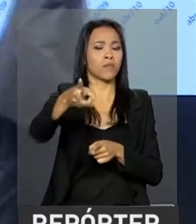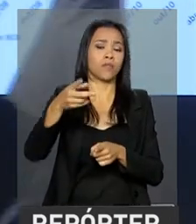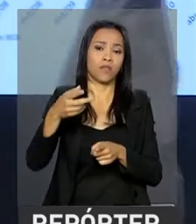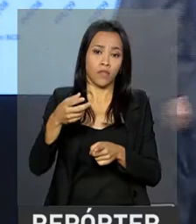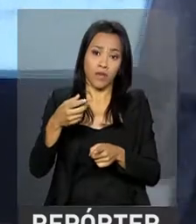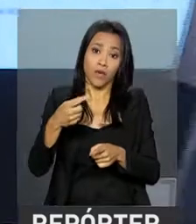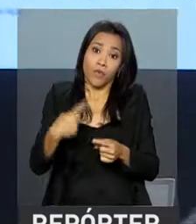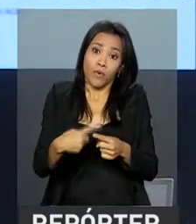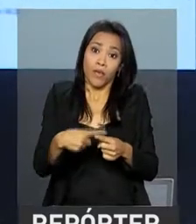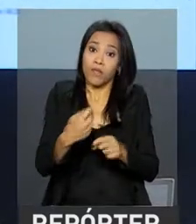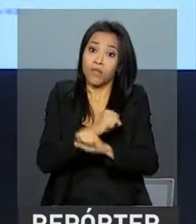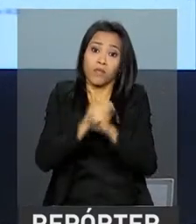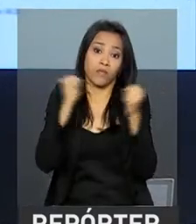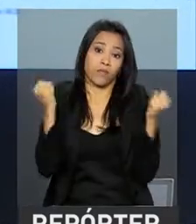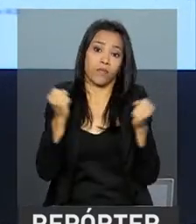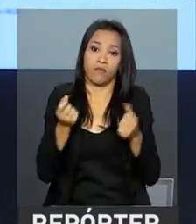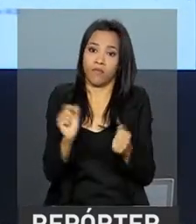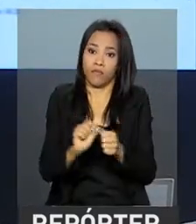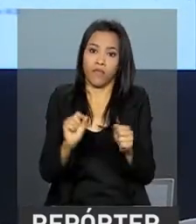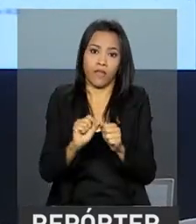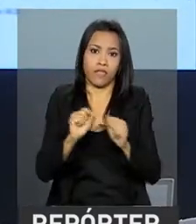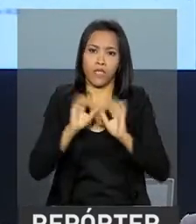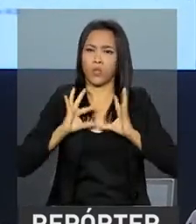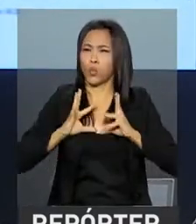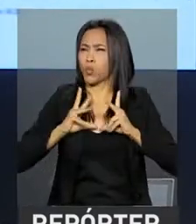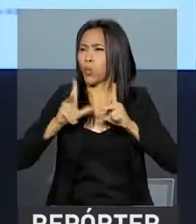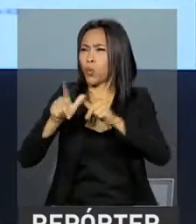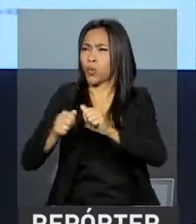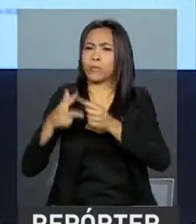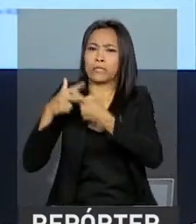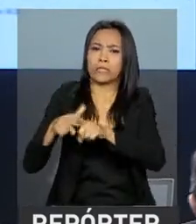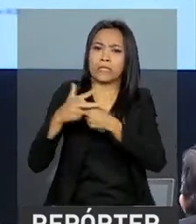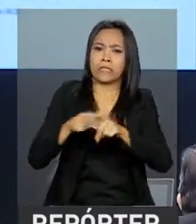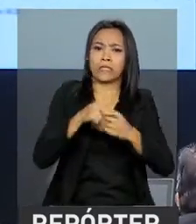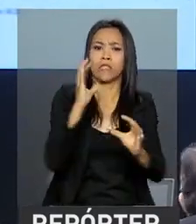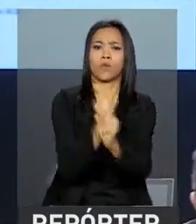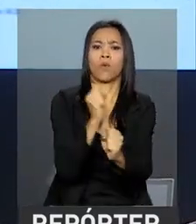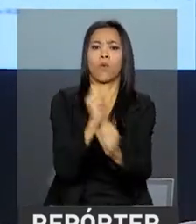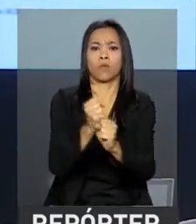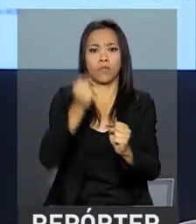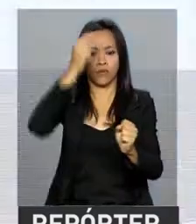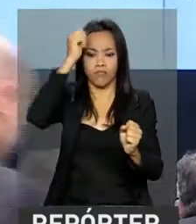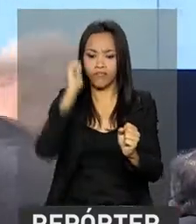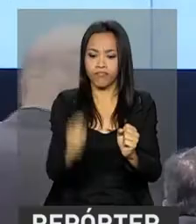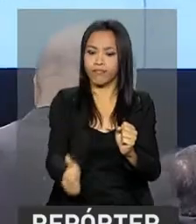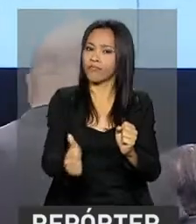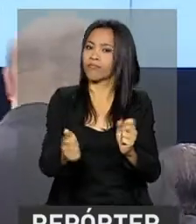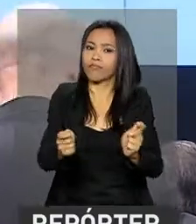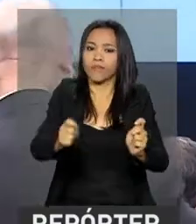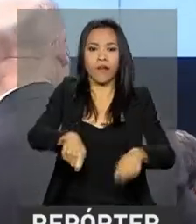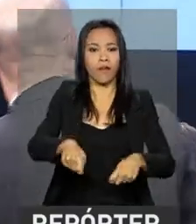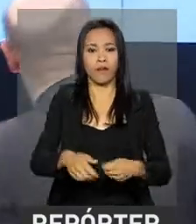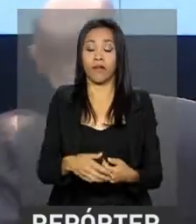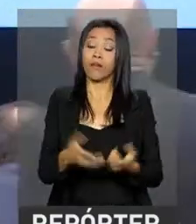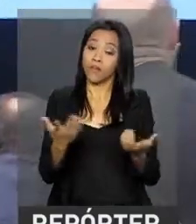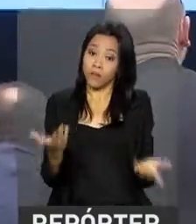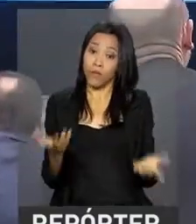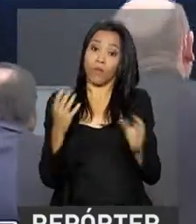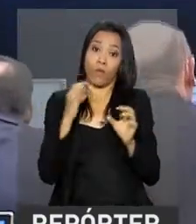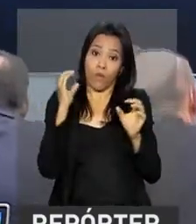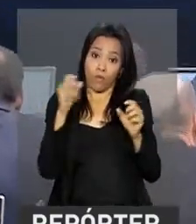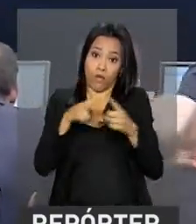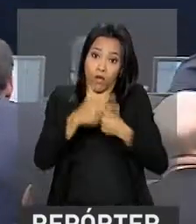que não é possível fazer todo o ajuste de uma maneira imediata. Conjuntamente com o ajuste